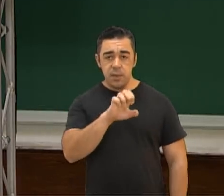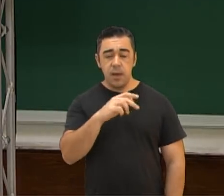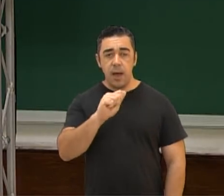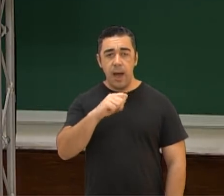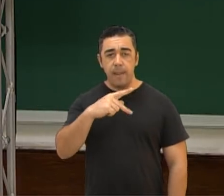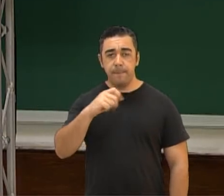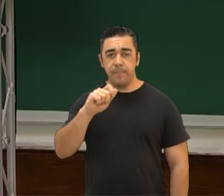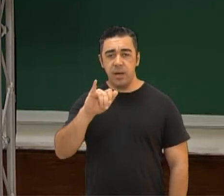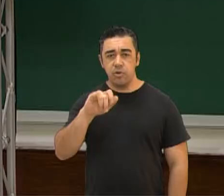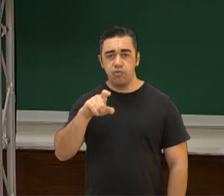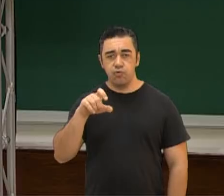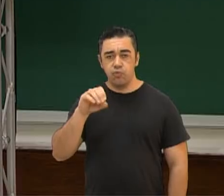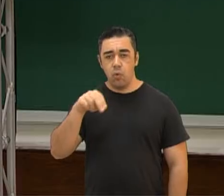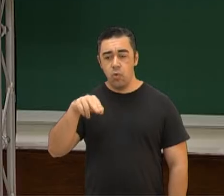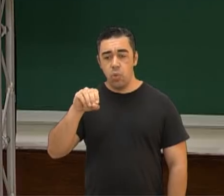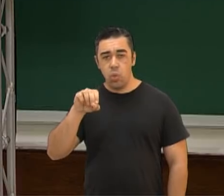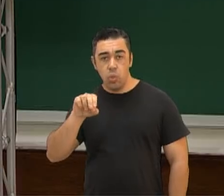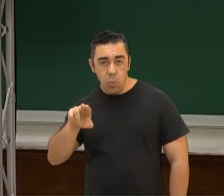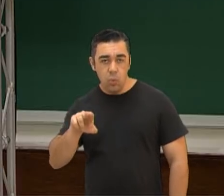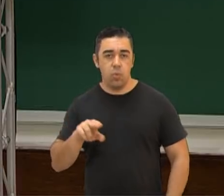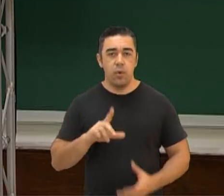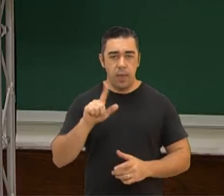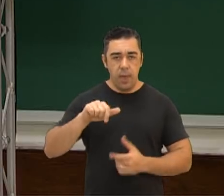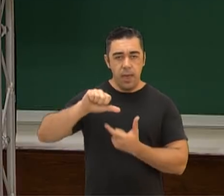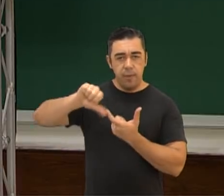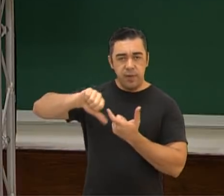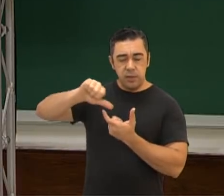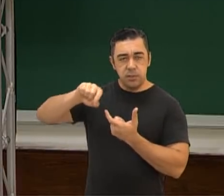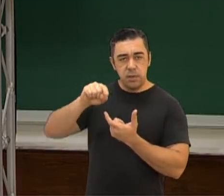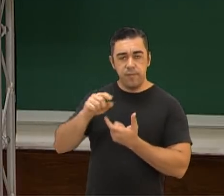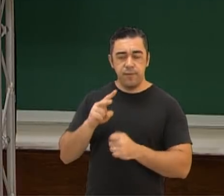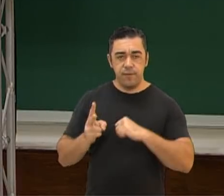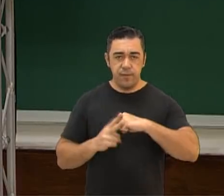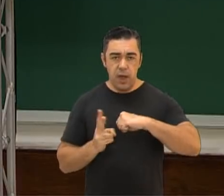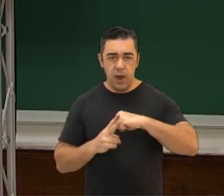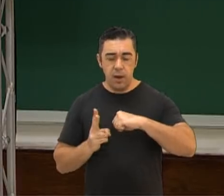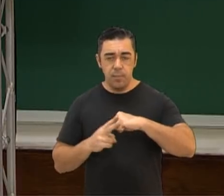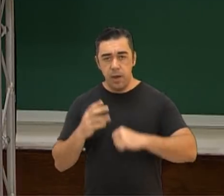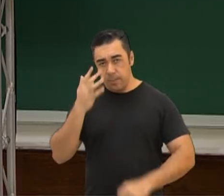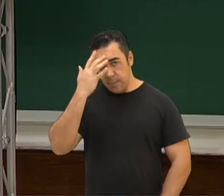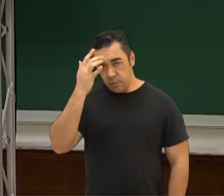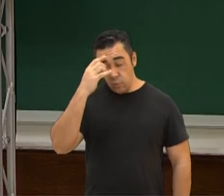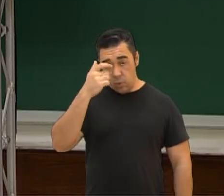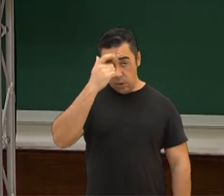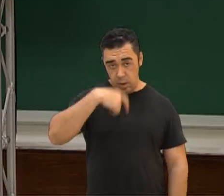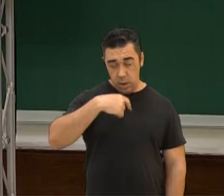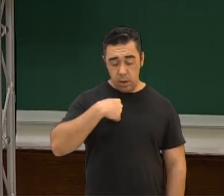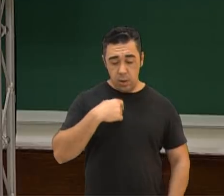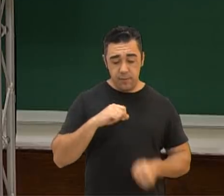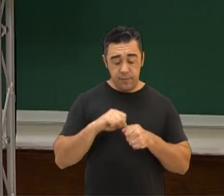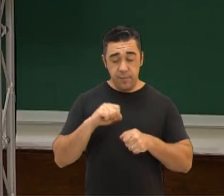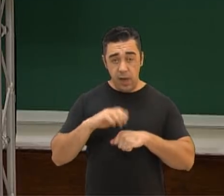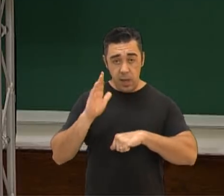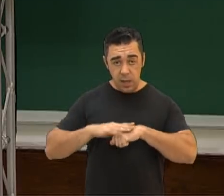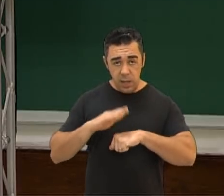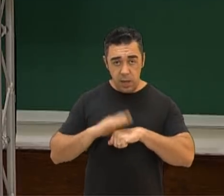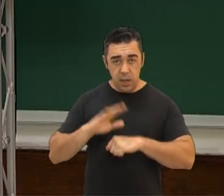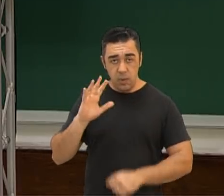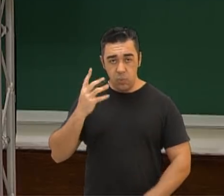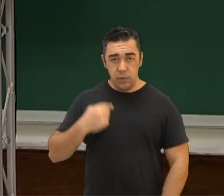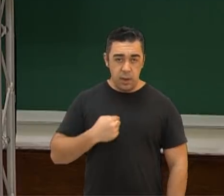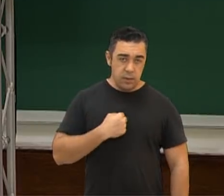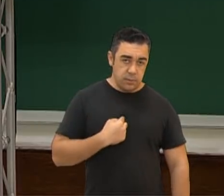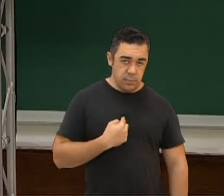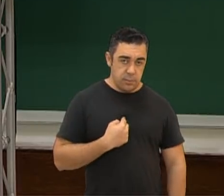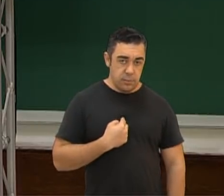forma reflexiva, certo? A forma reflexiva do verbo é quando o sujeito pratica a ação do verbo e ele mesmo, digamos que sofre a ação do verbo,